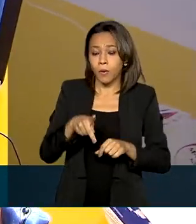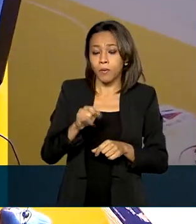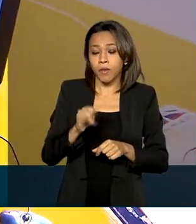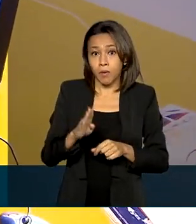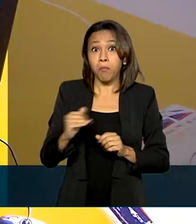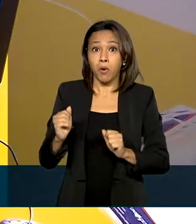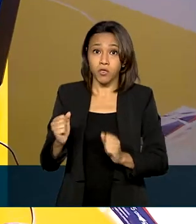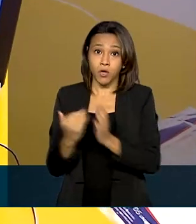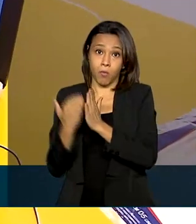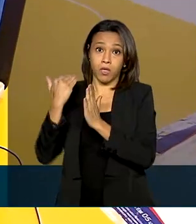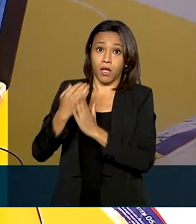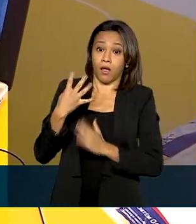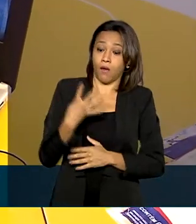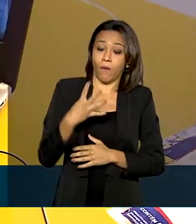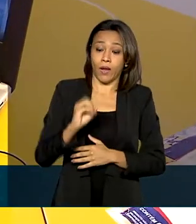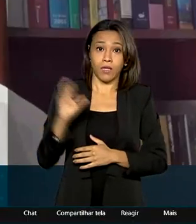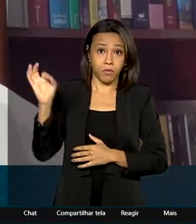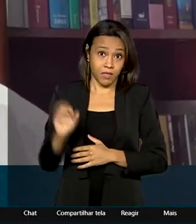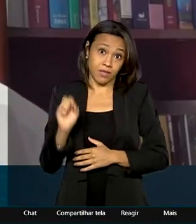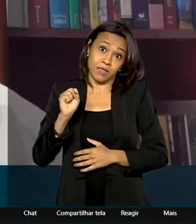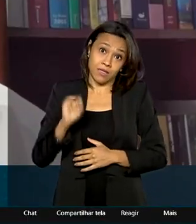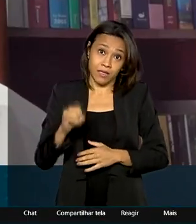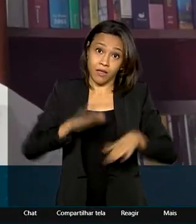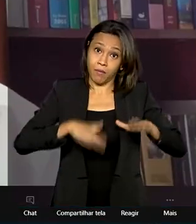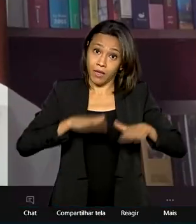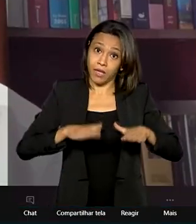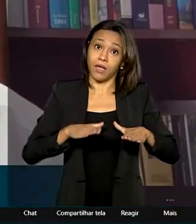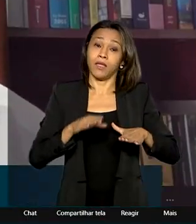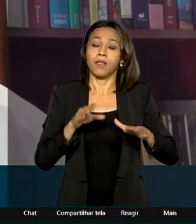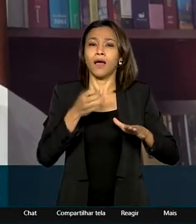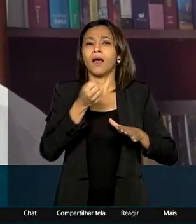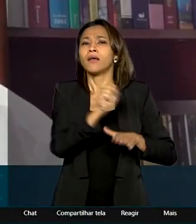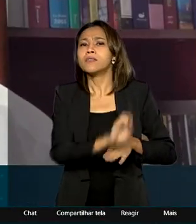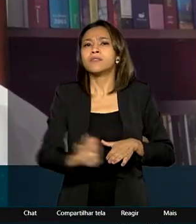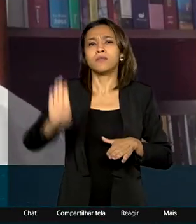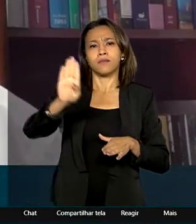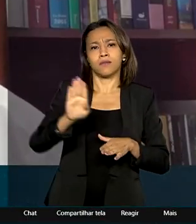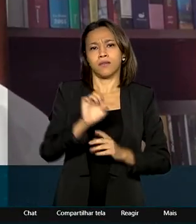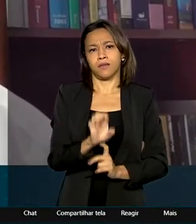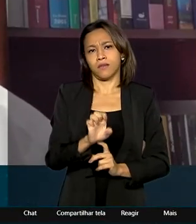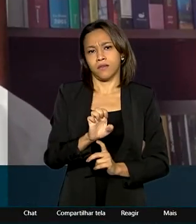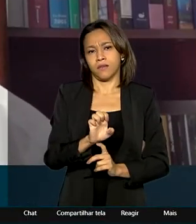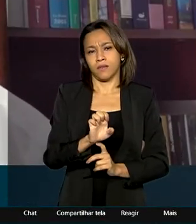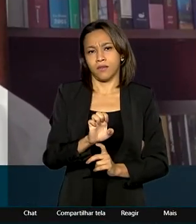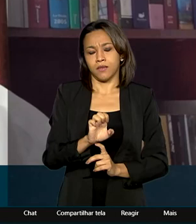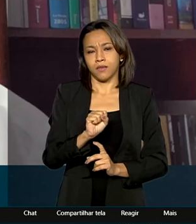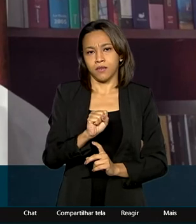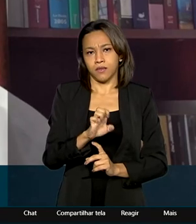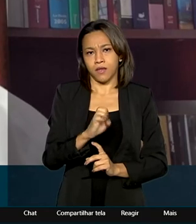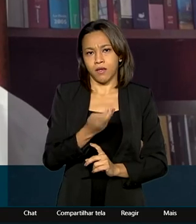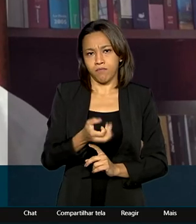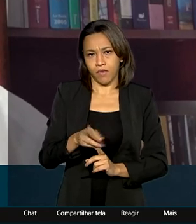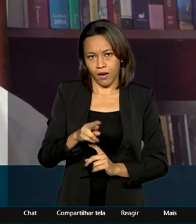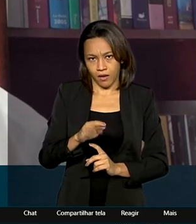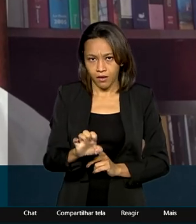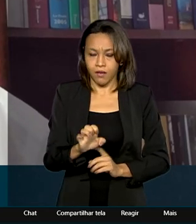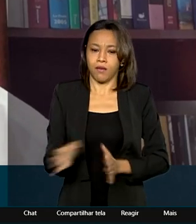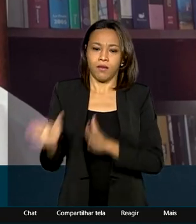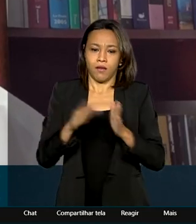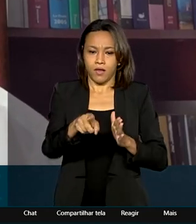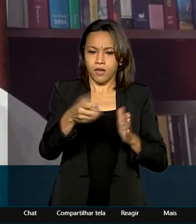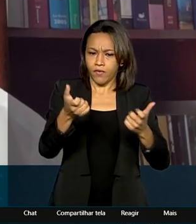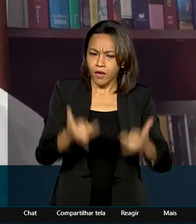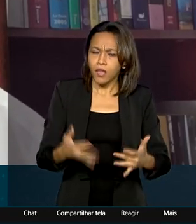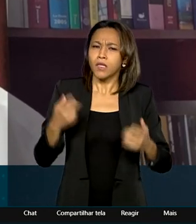se depender do esforço do SEBRAE. A gente podendo fazer isso através do emprego, da produtividade, do